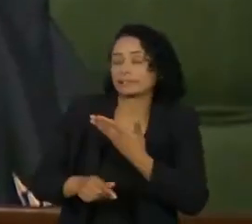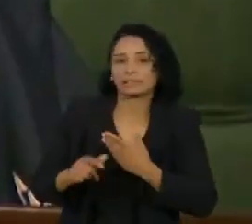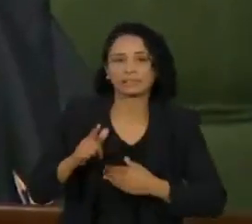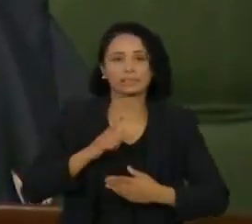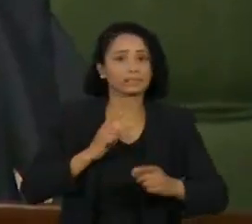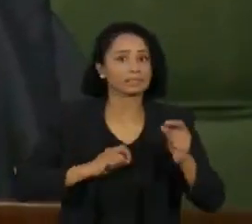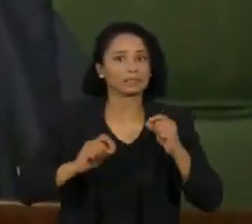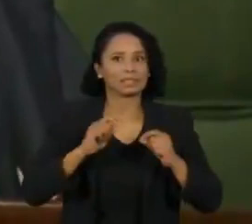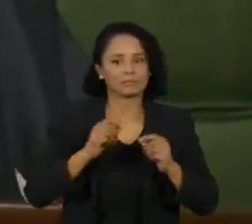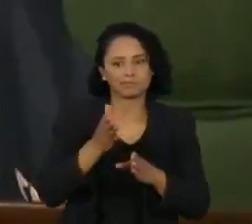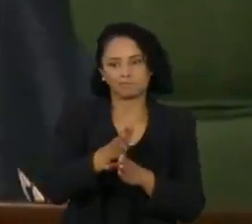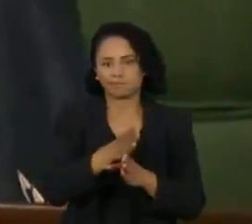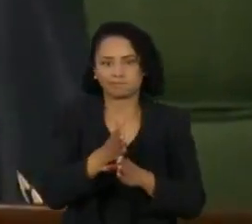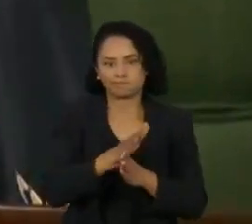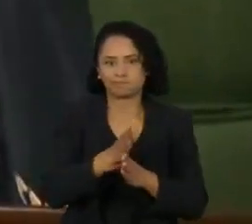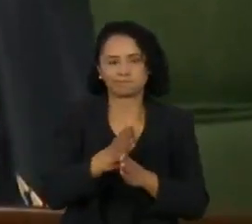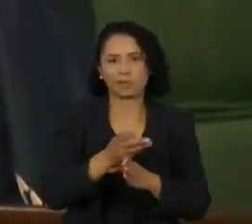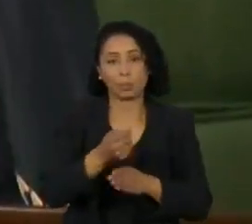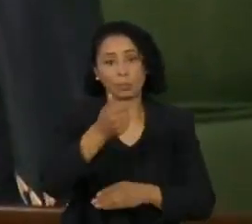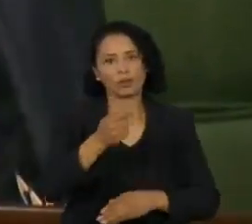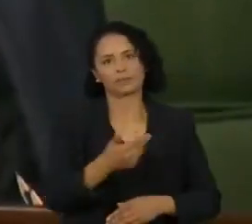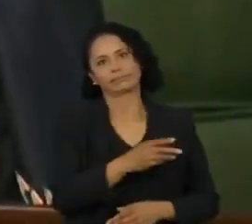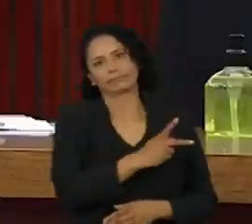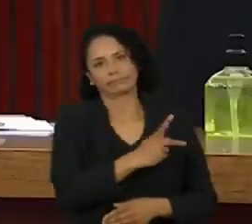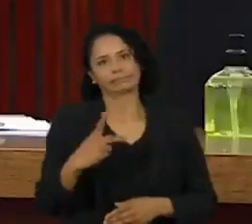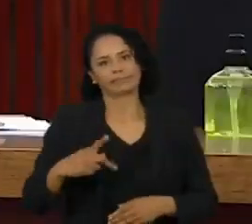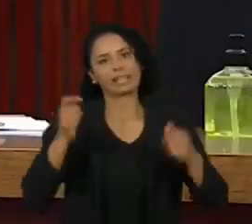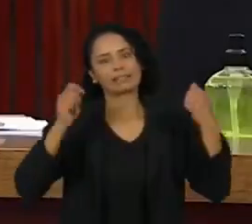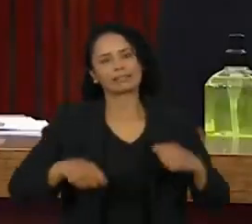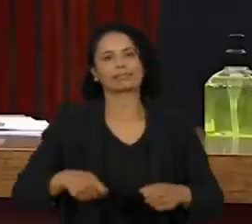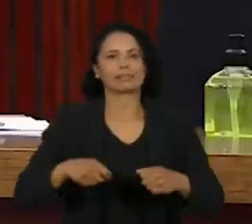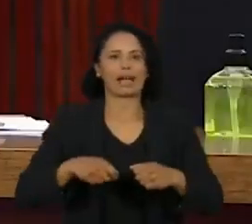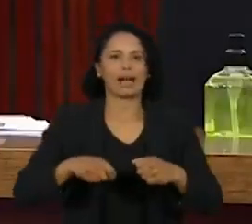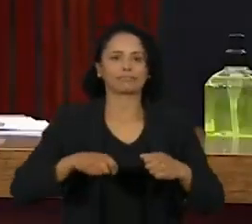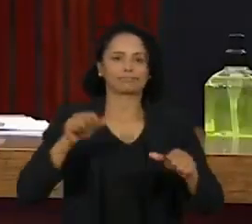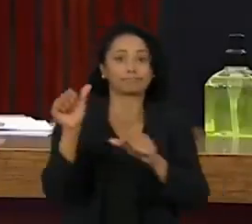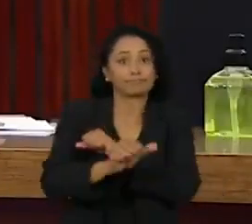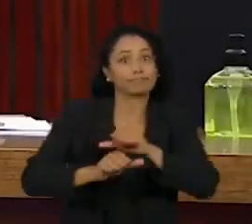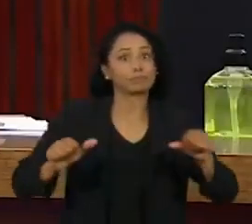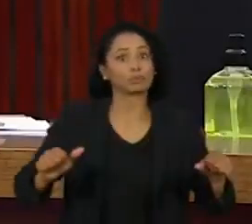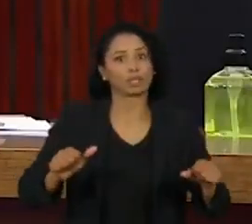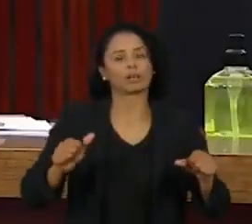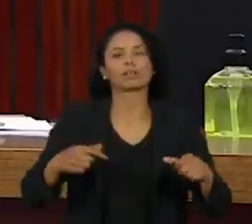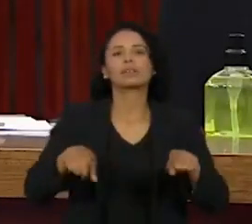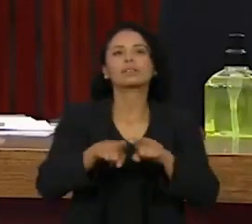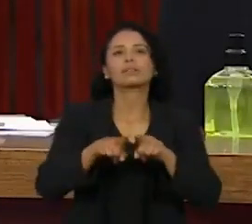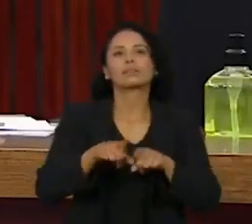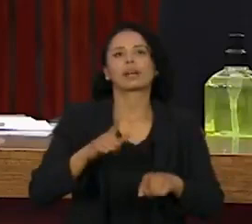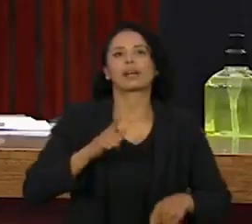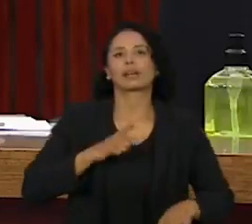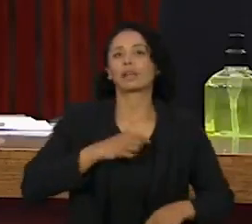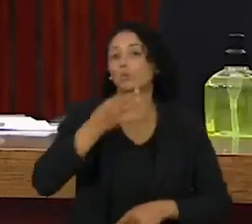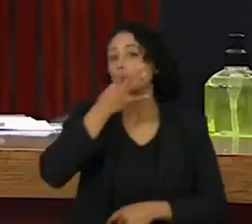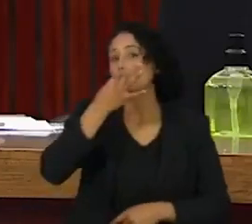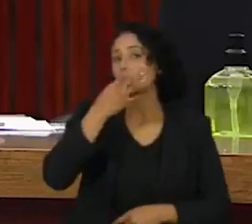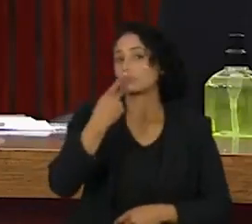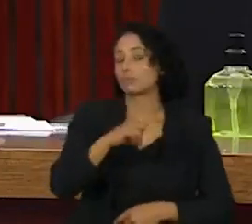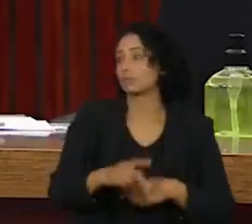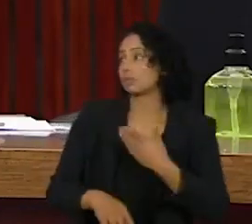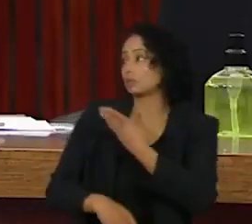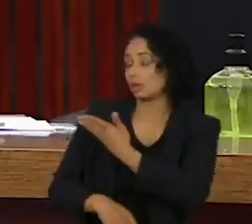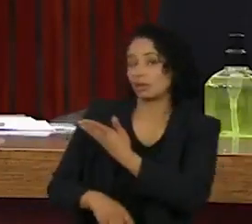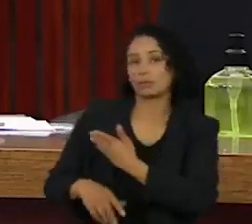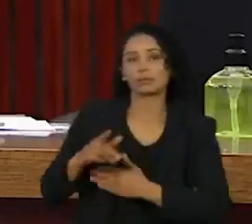para o semipresidencialismo poderia evitar essas crises. A ideia tem o apoio do ministro Luiz Roberto Barroso, que é presidente do